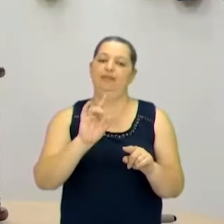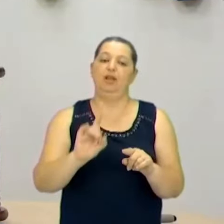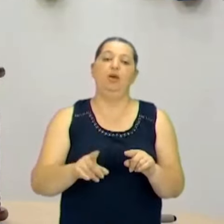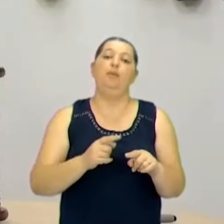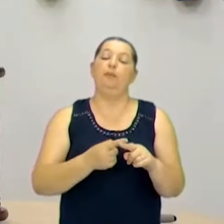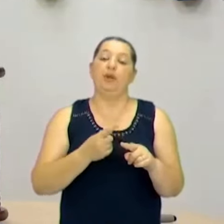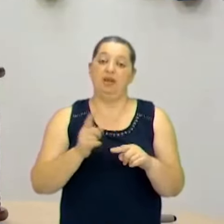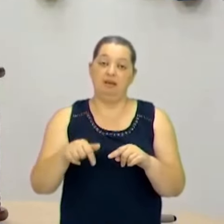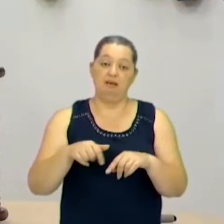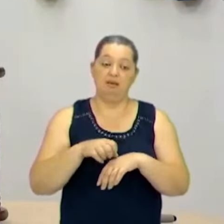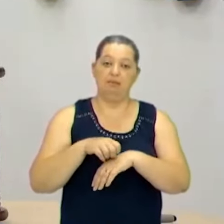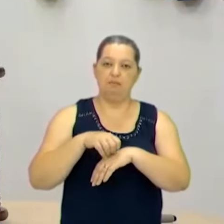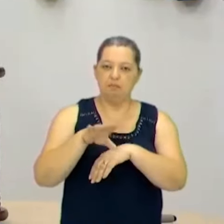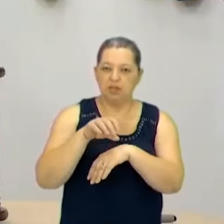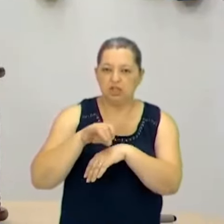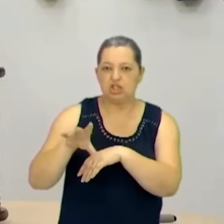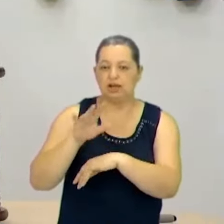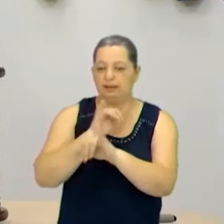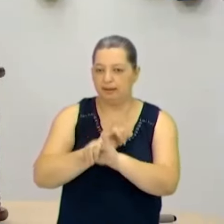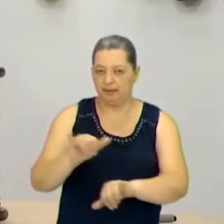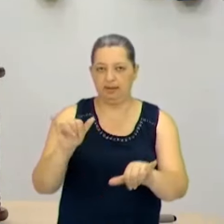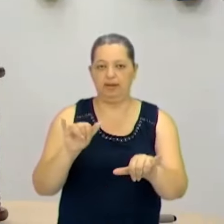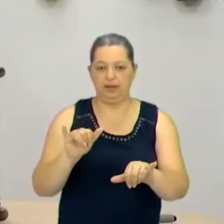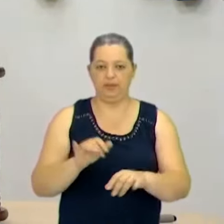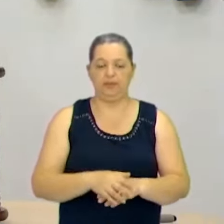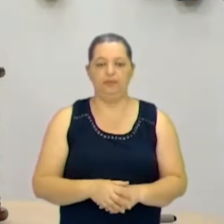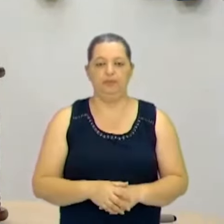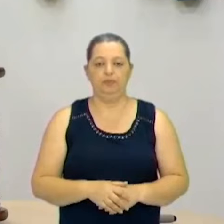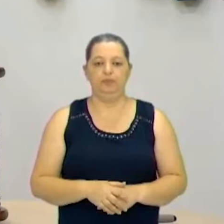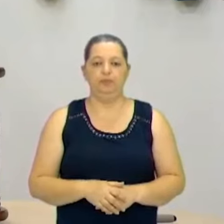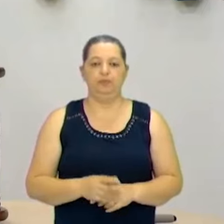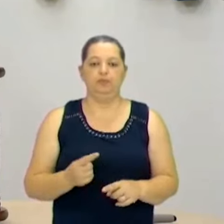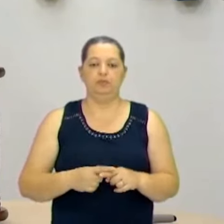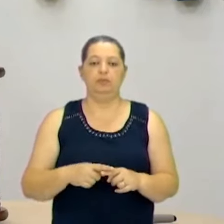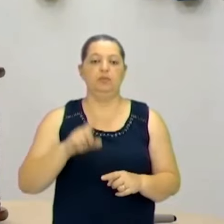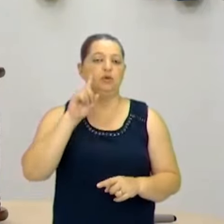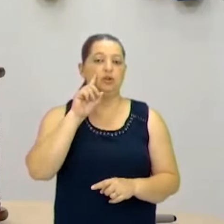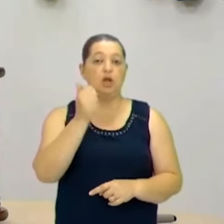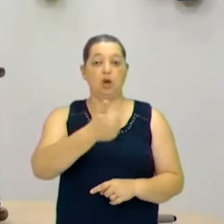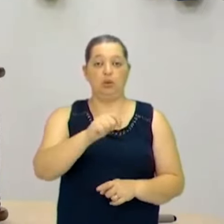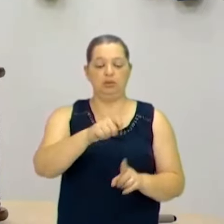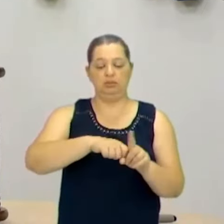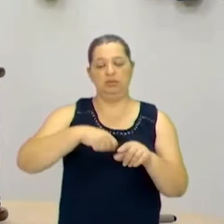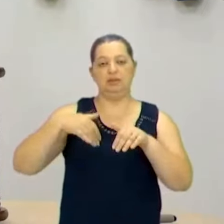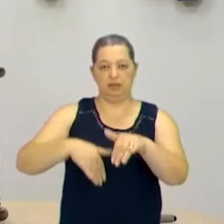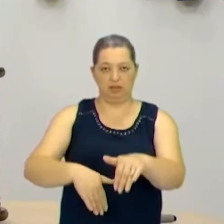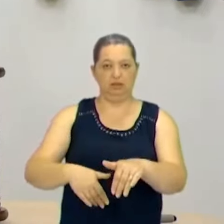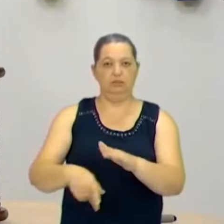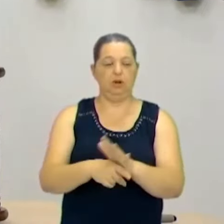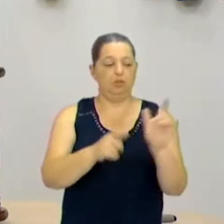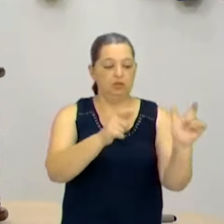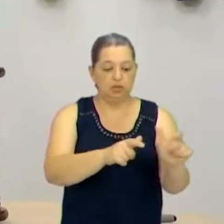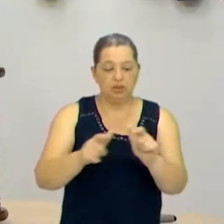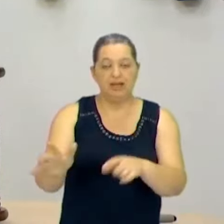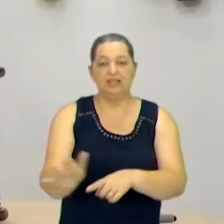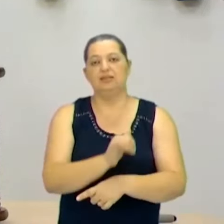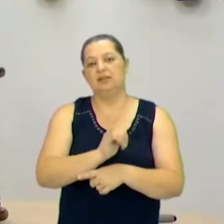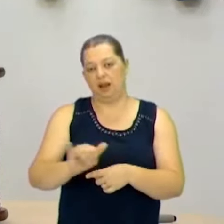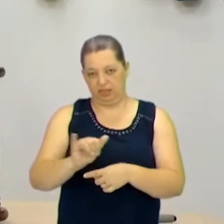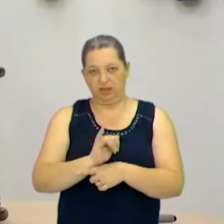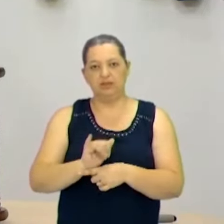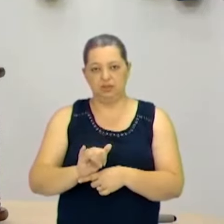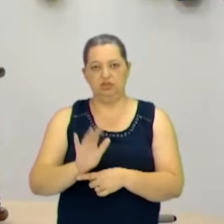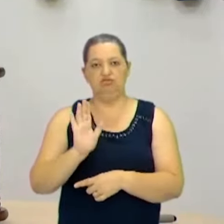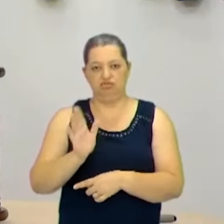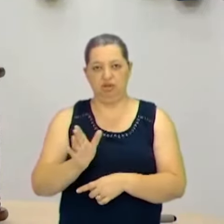recado. Então, logo ali no caso do 11 de setembro, acontece que eles vão em pontos estratégicos, né? E